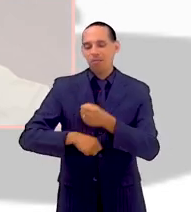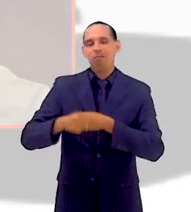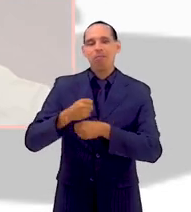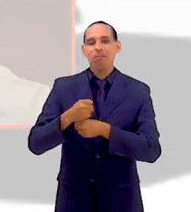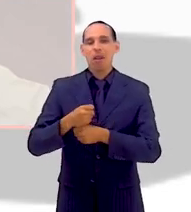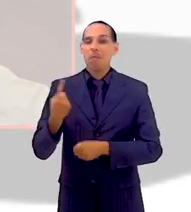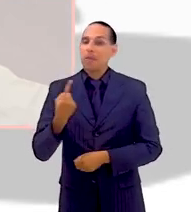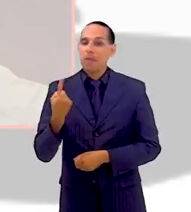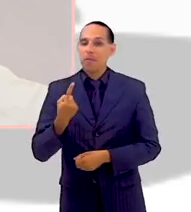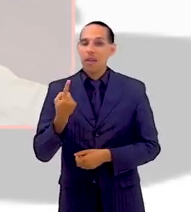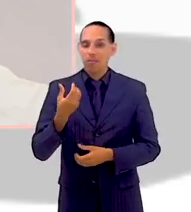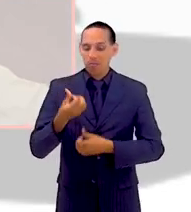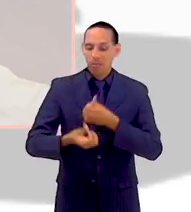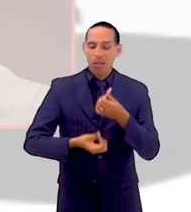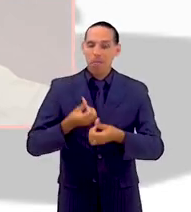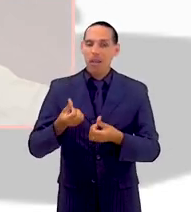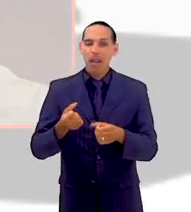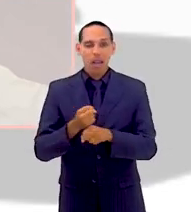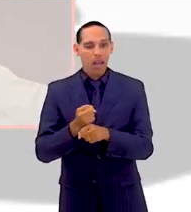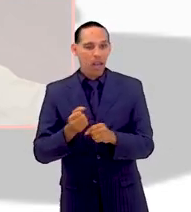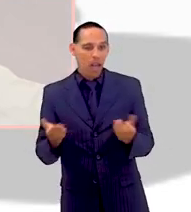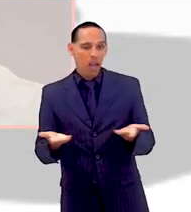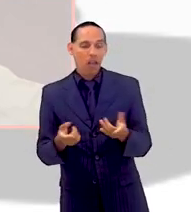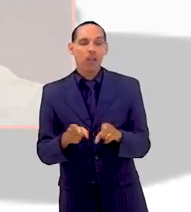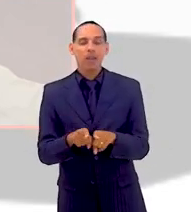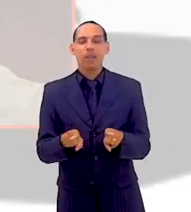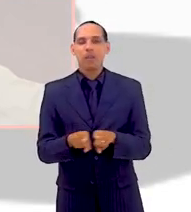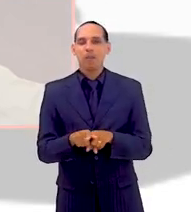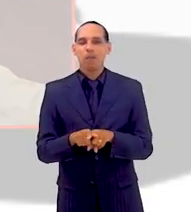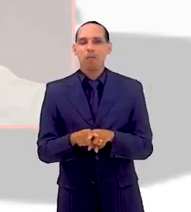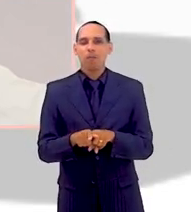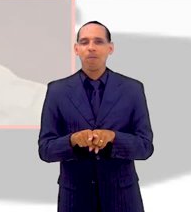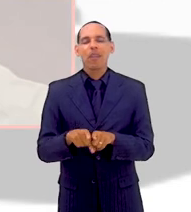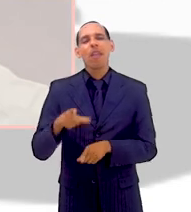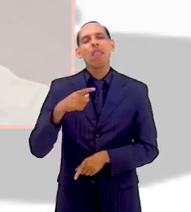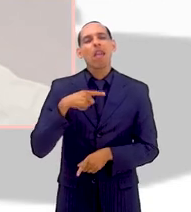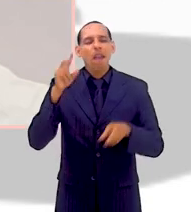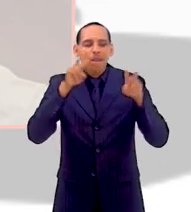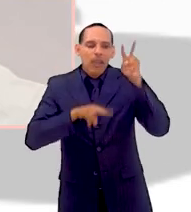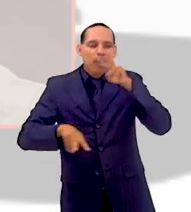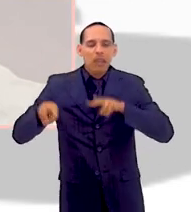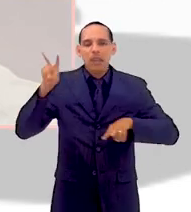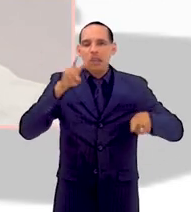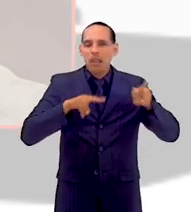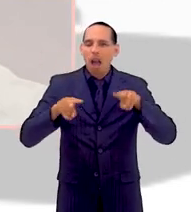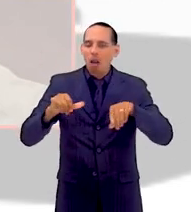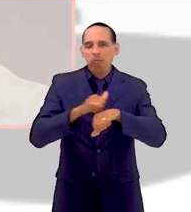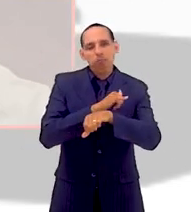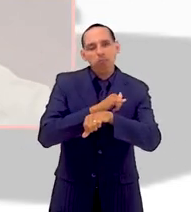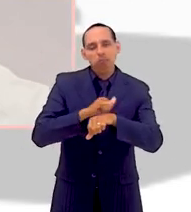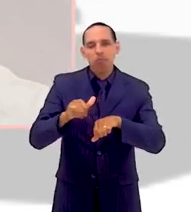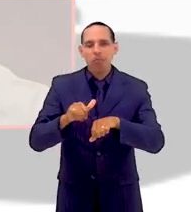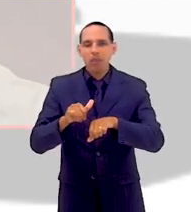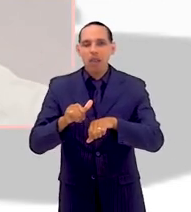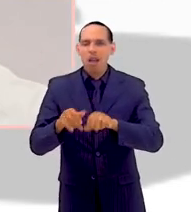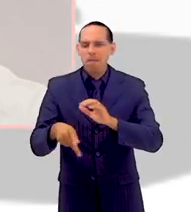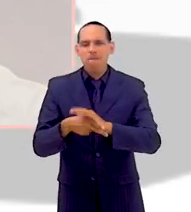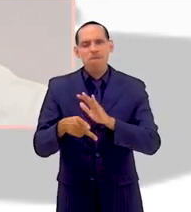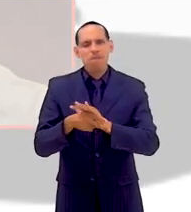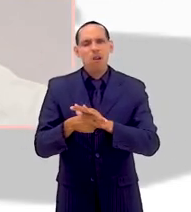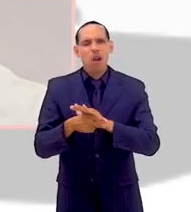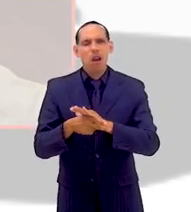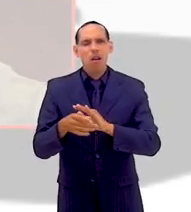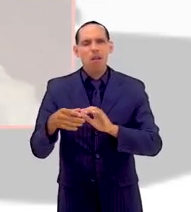primeiro semestre desse ano. Ele veio a coroar com uma visão estratégica de um empresário